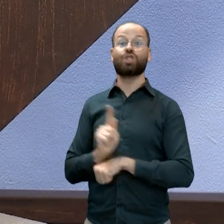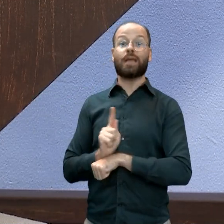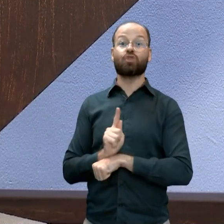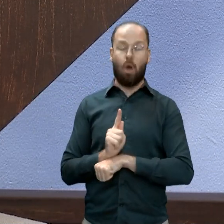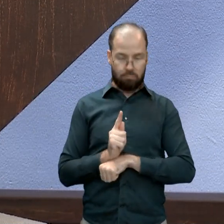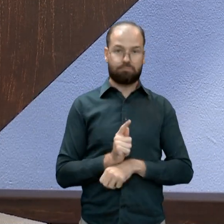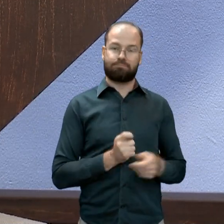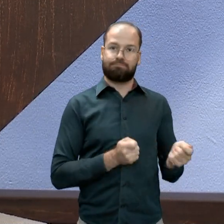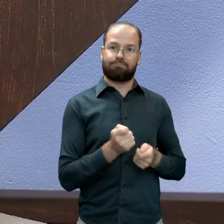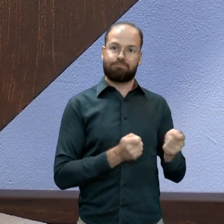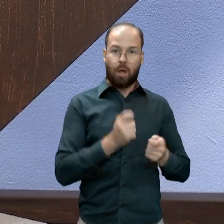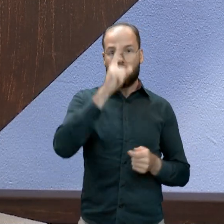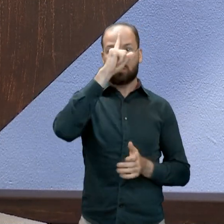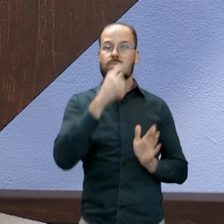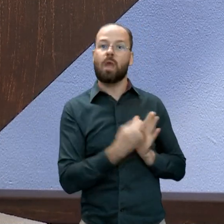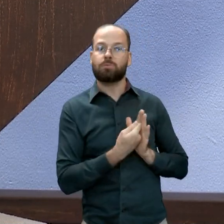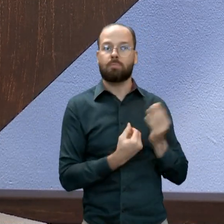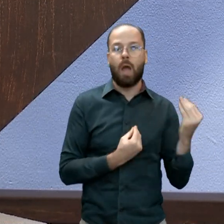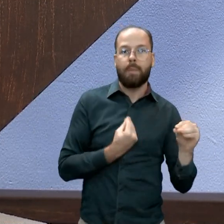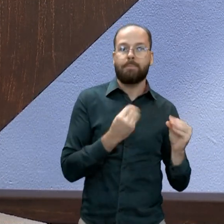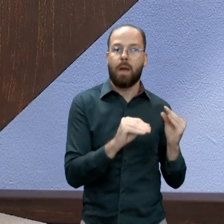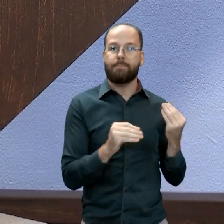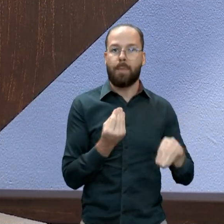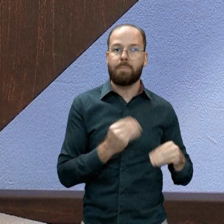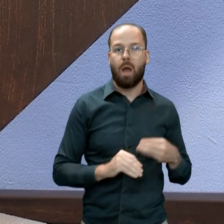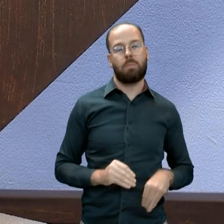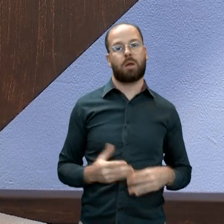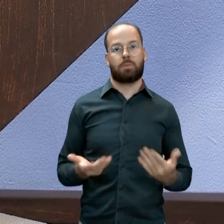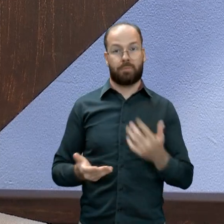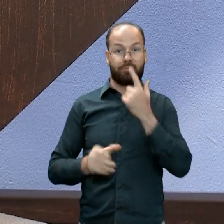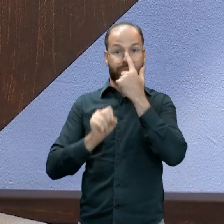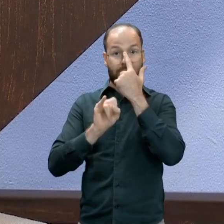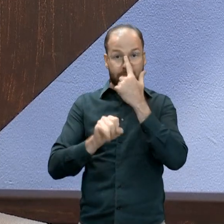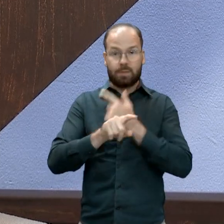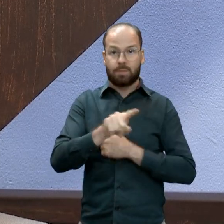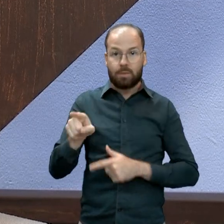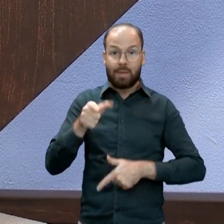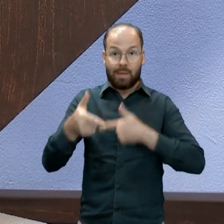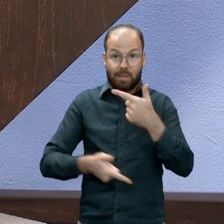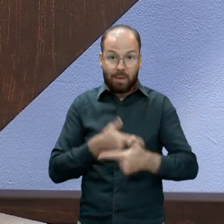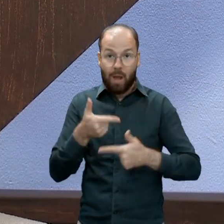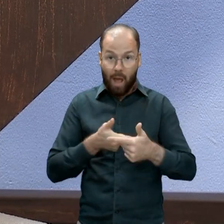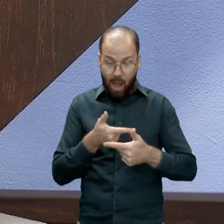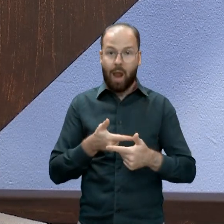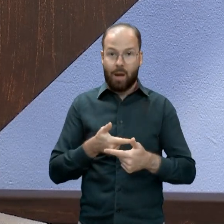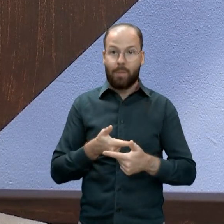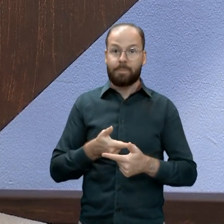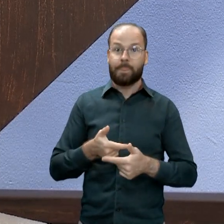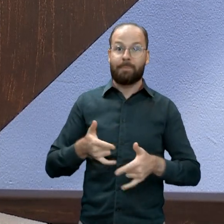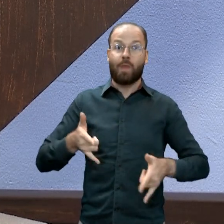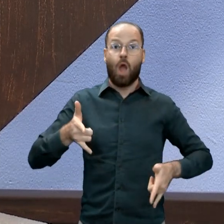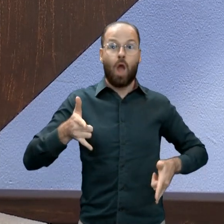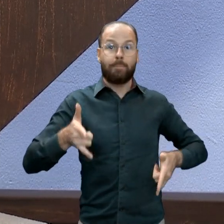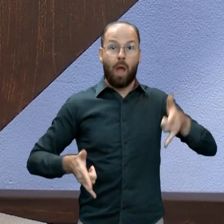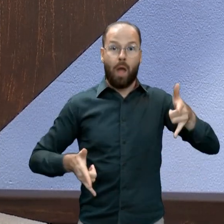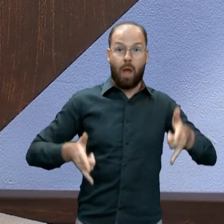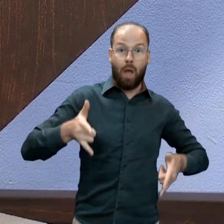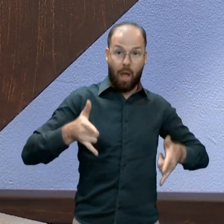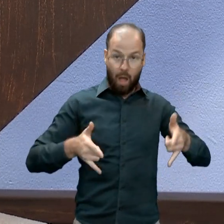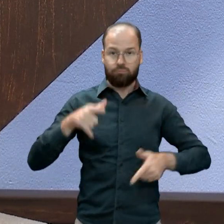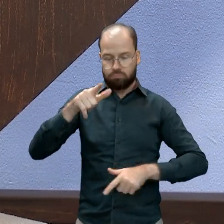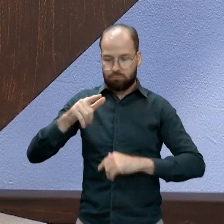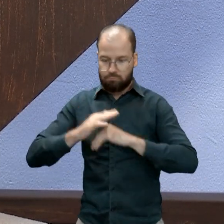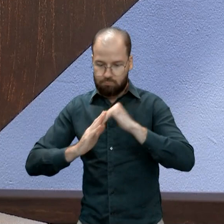uma decisão. Então, assim, se você realmente estiver fazendo o trabalho de uma máquina, você pode ser